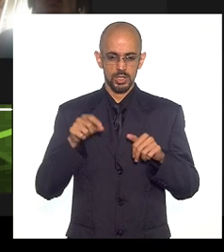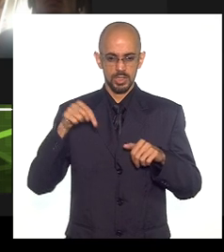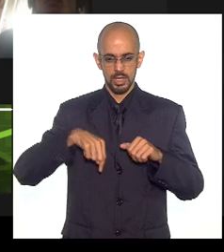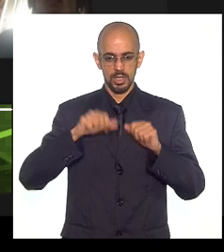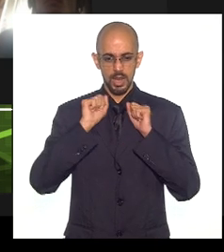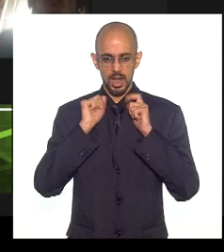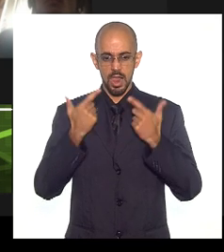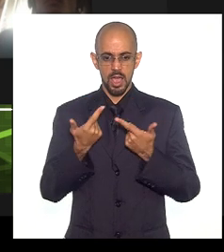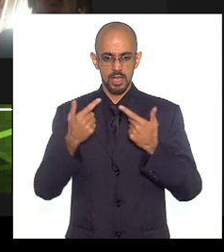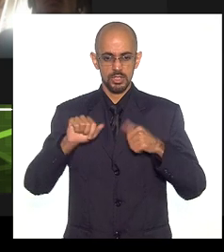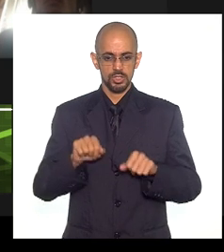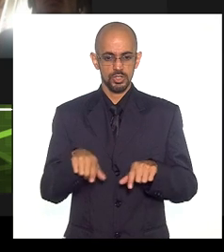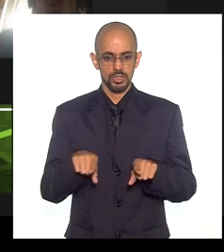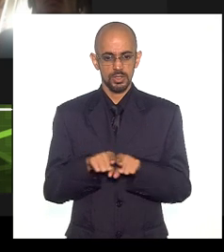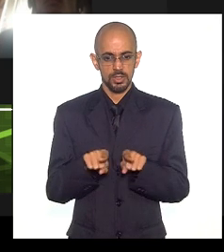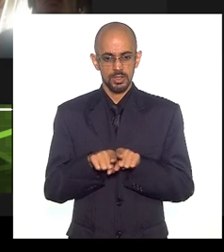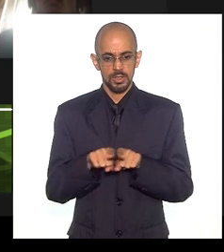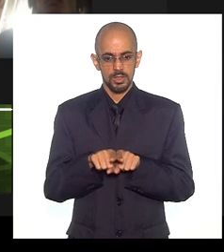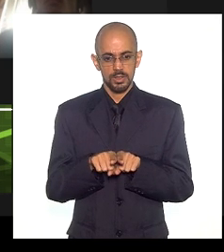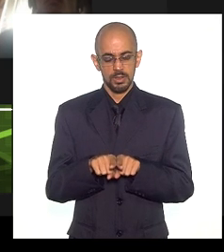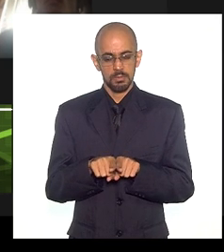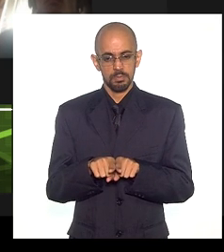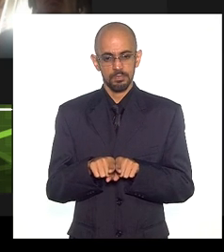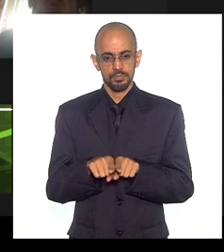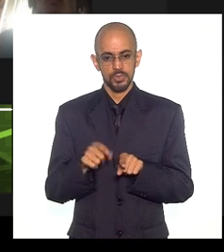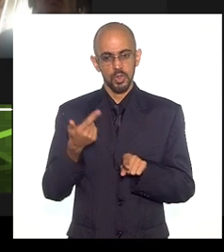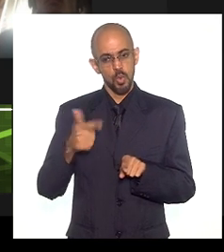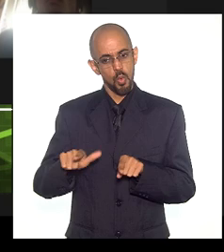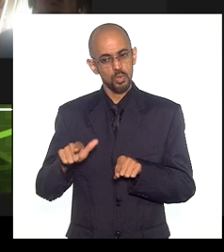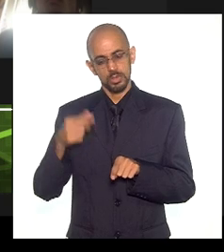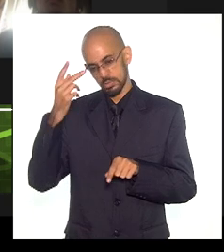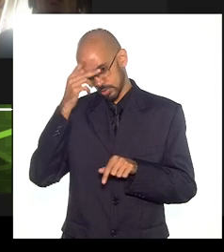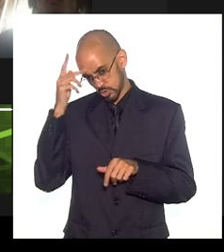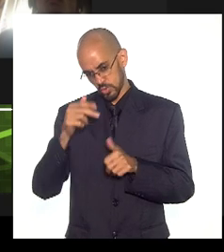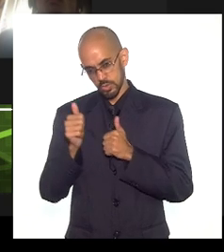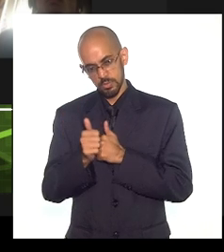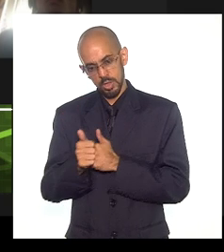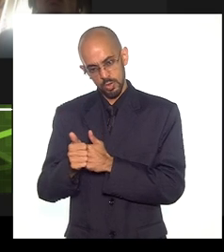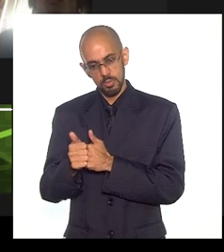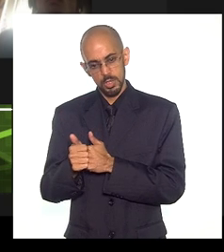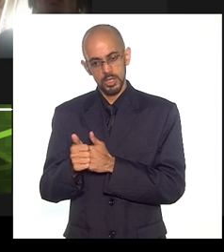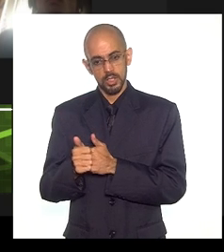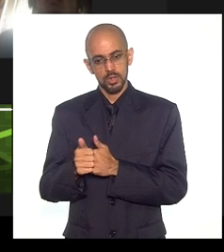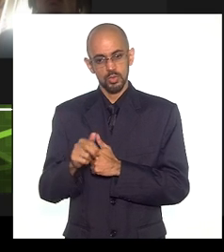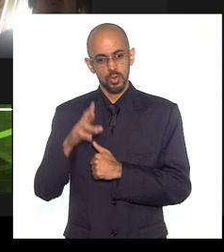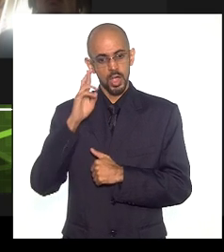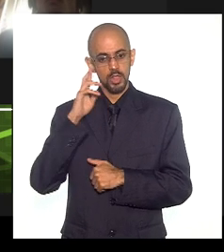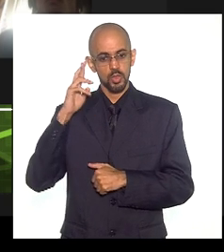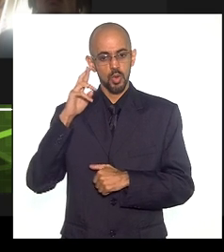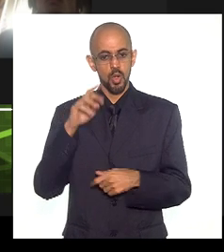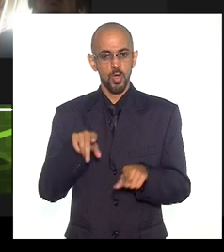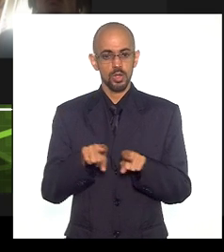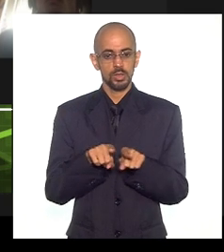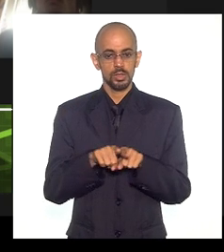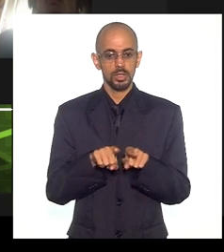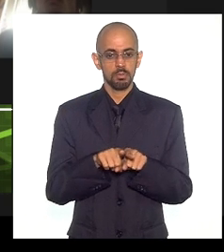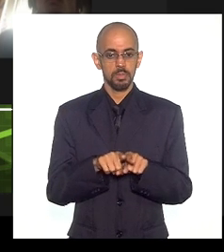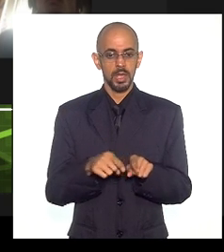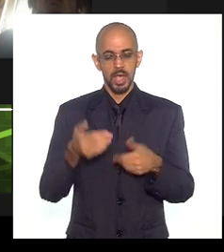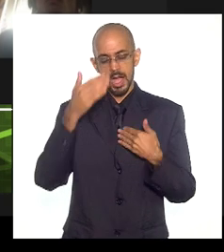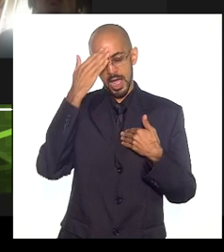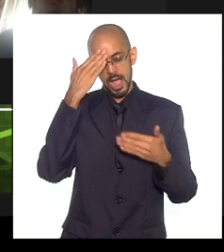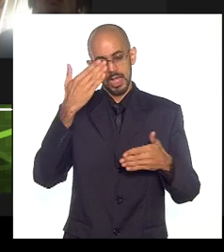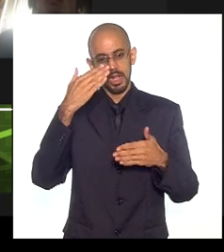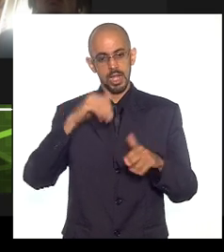demais componentes da equipe do reitor que estejam conosco aqui na sala. Agradeço a representação do Conselho Estadual de Educação,